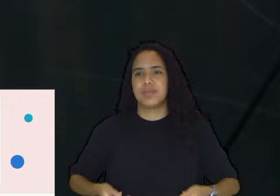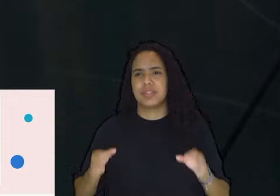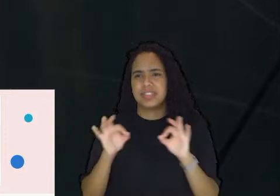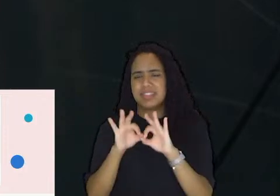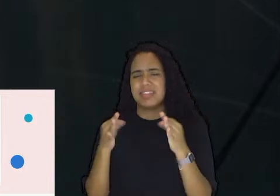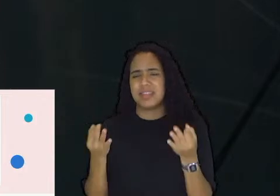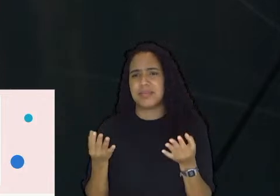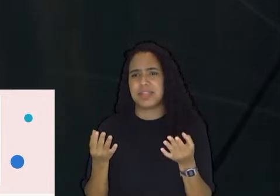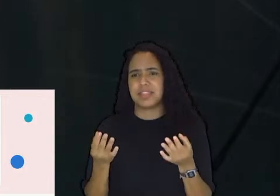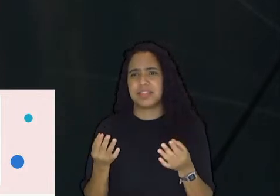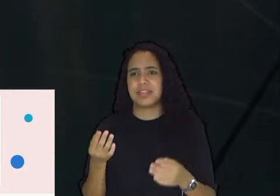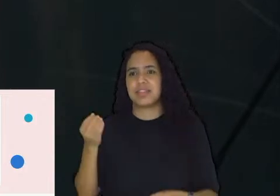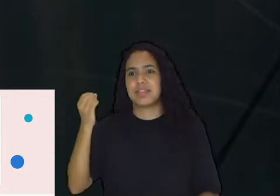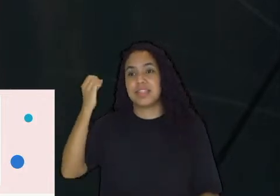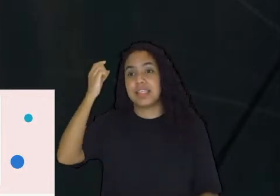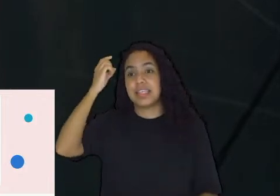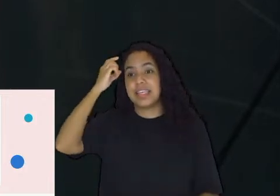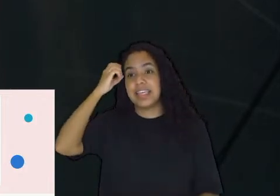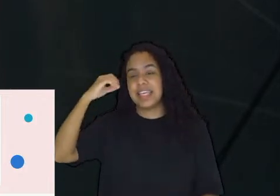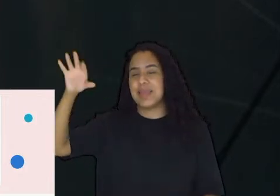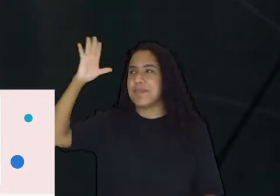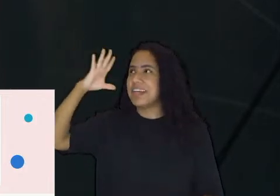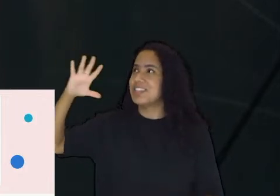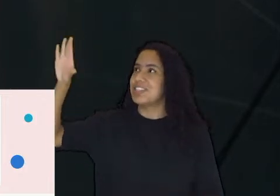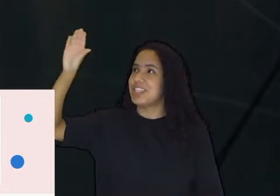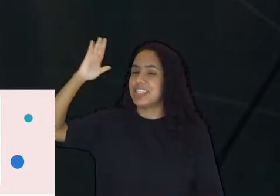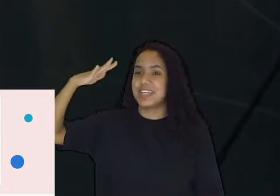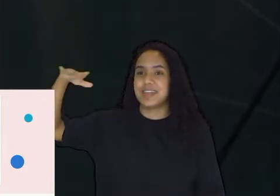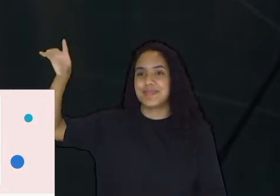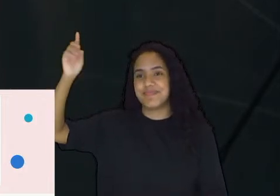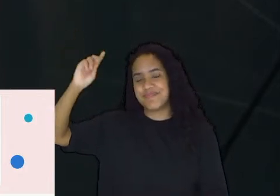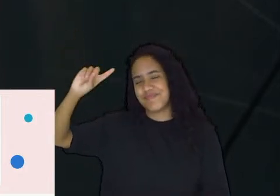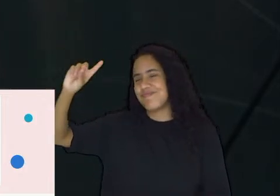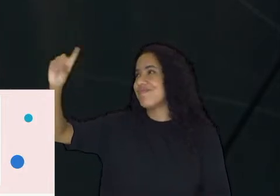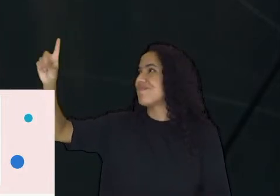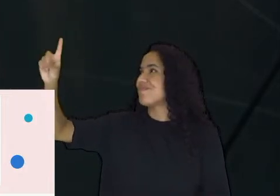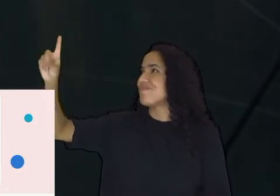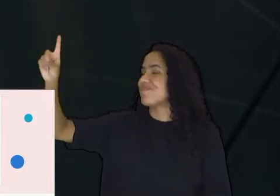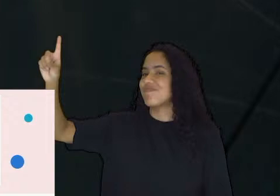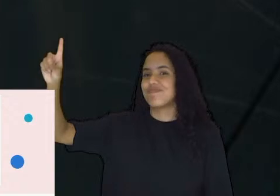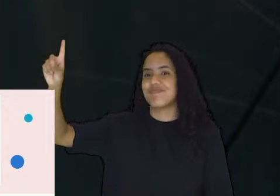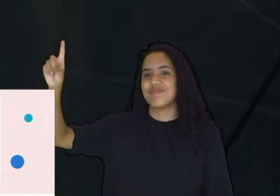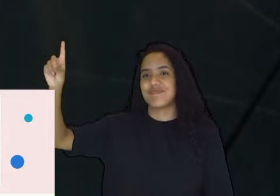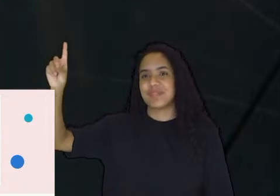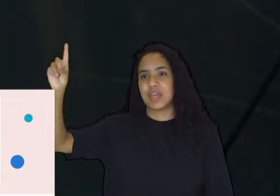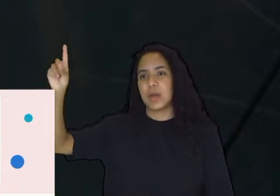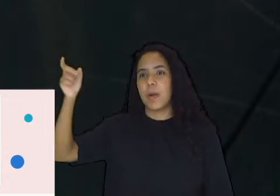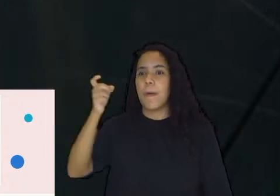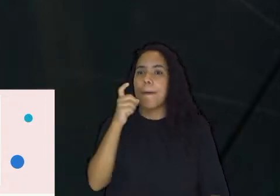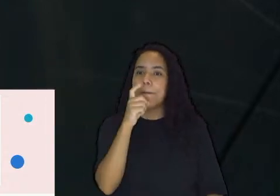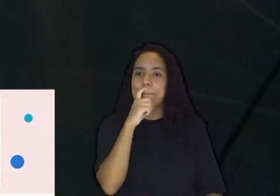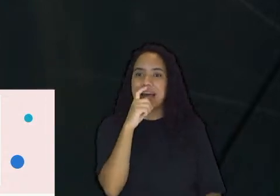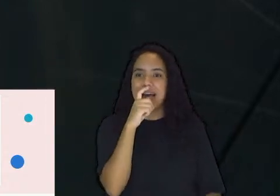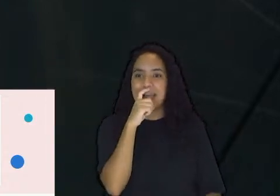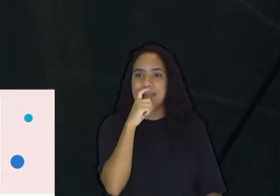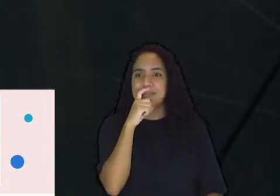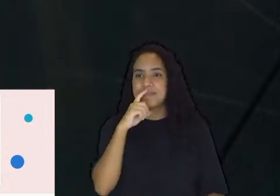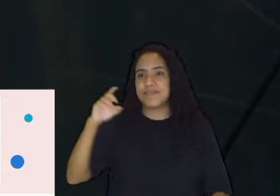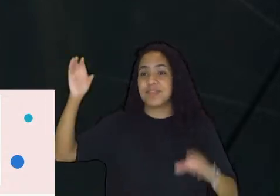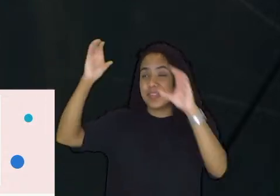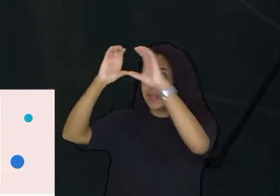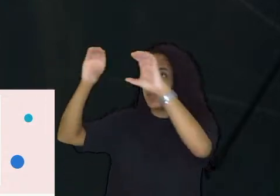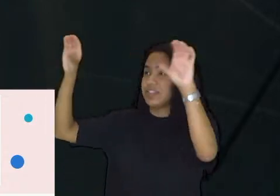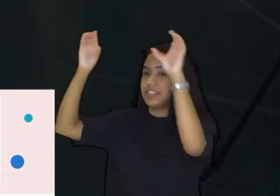nos céus. Amém? Vamos ofertar e dizimar. Faça isso nesse entendimento em nome de Jesus. Se você vai